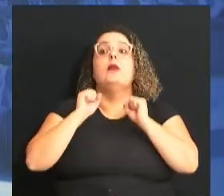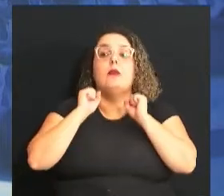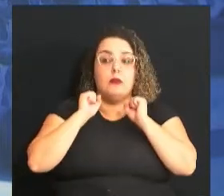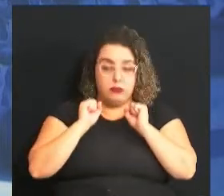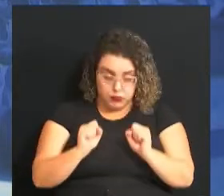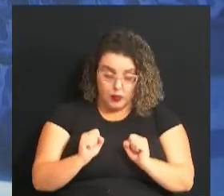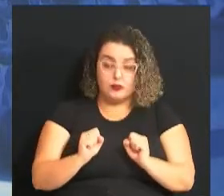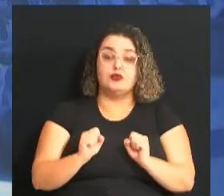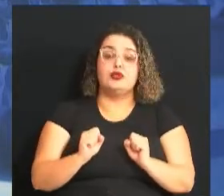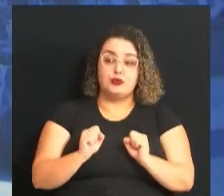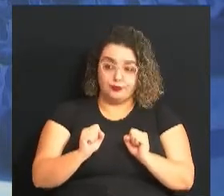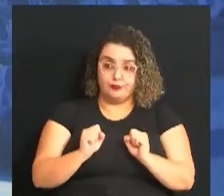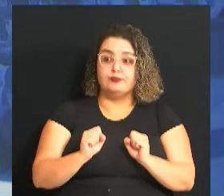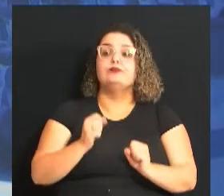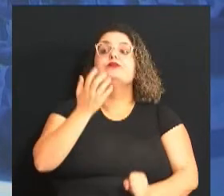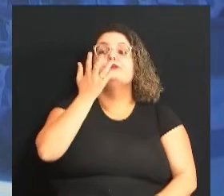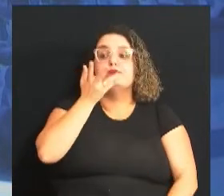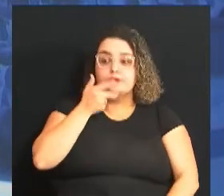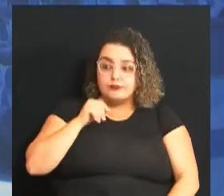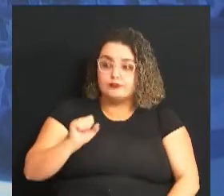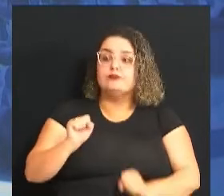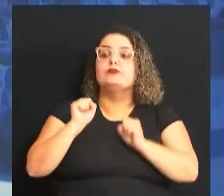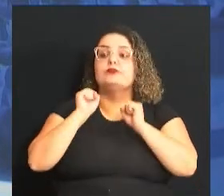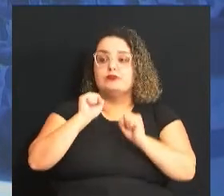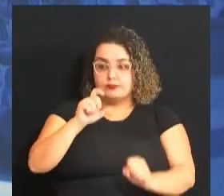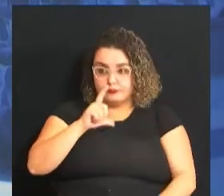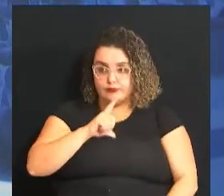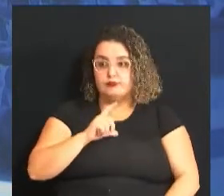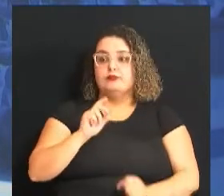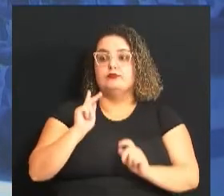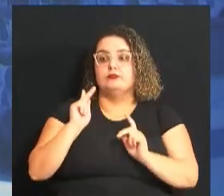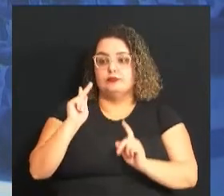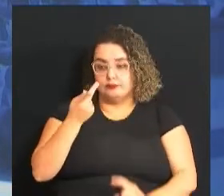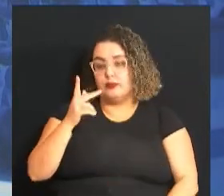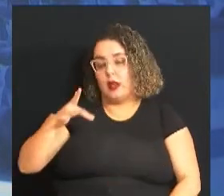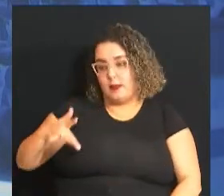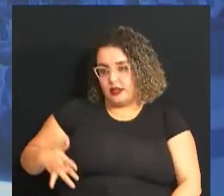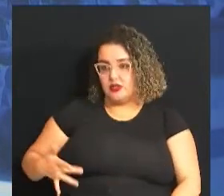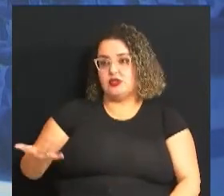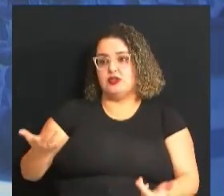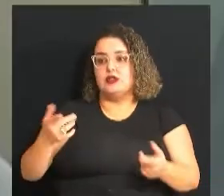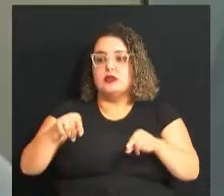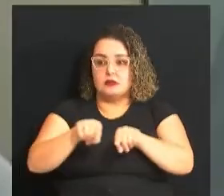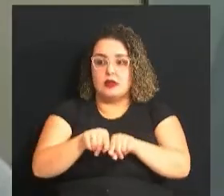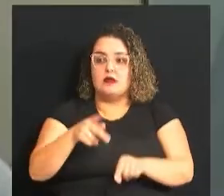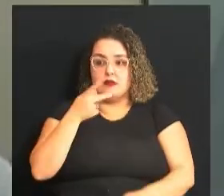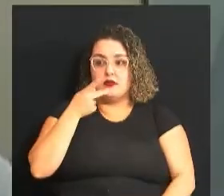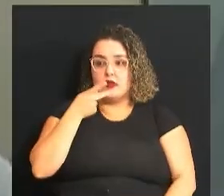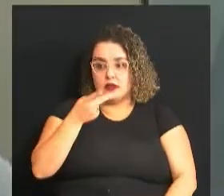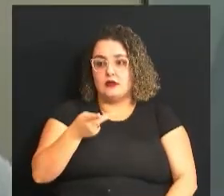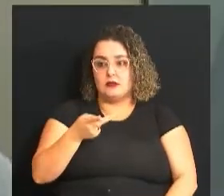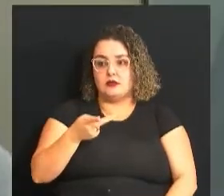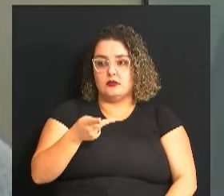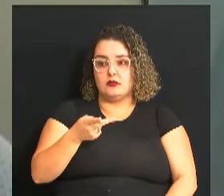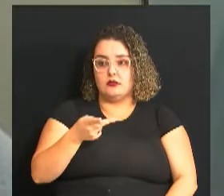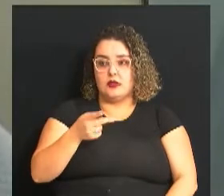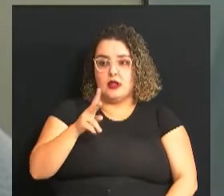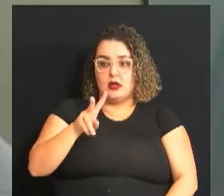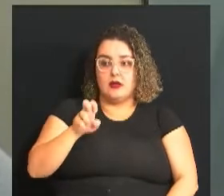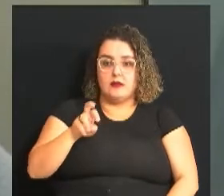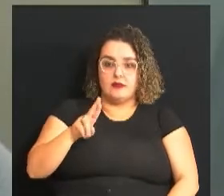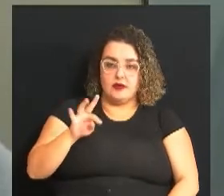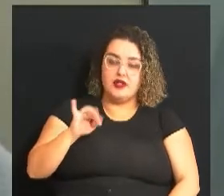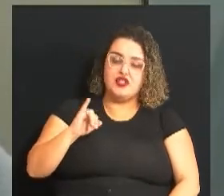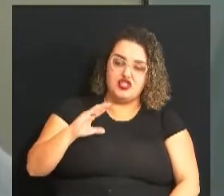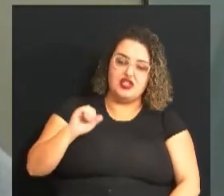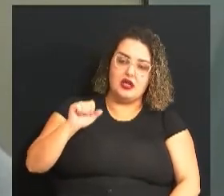Pode. Criança também pode ter hepatite. Inclusive, como eu falei, a transmissão vertical. Até no próprio